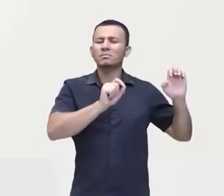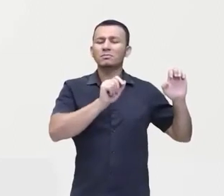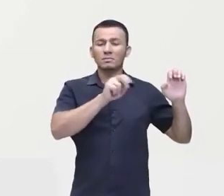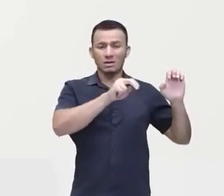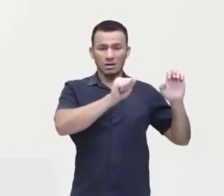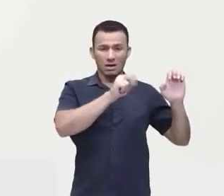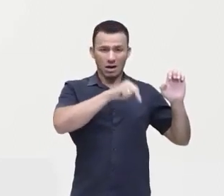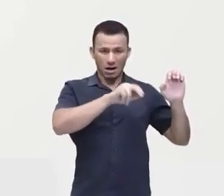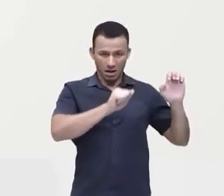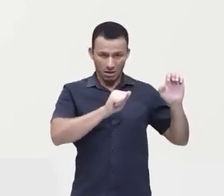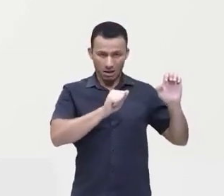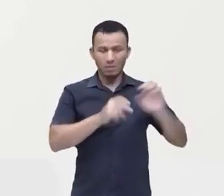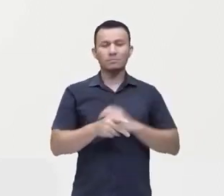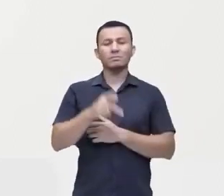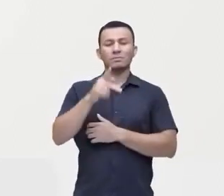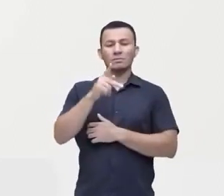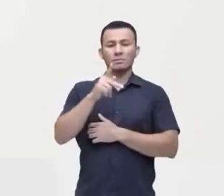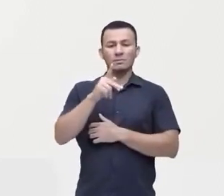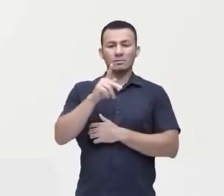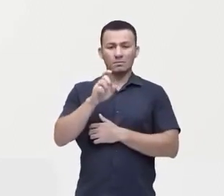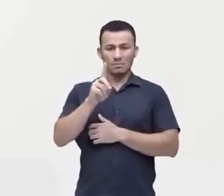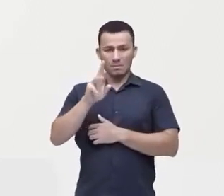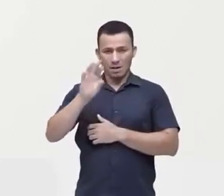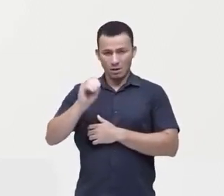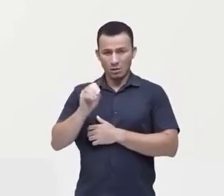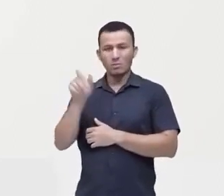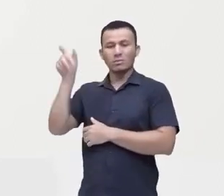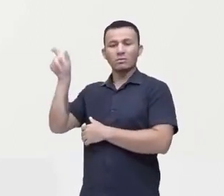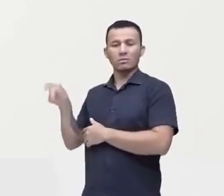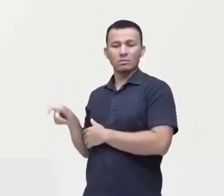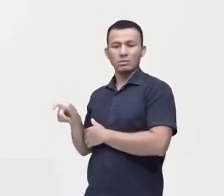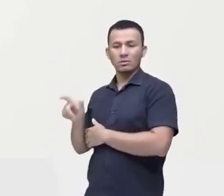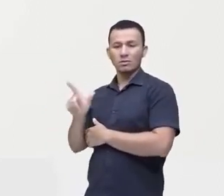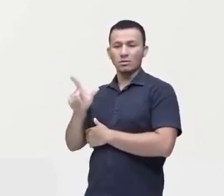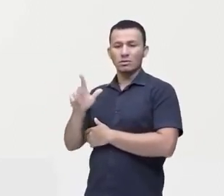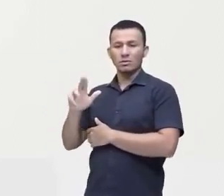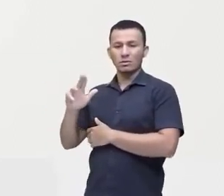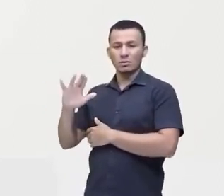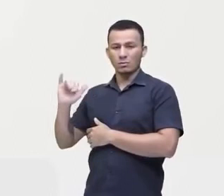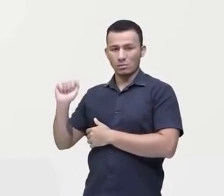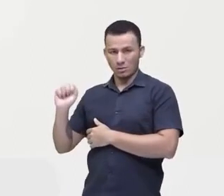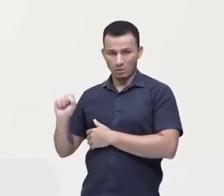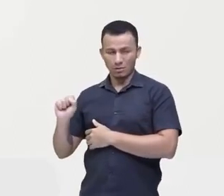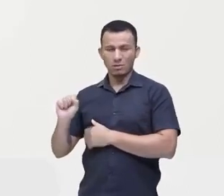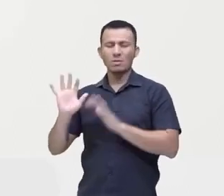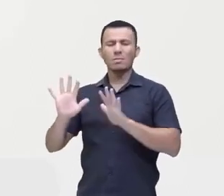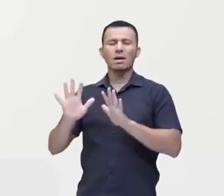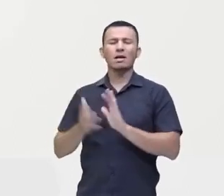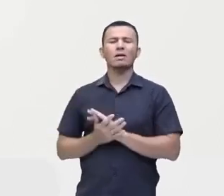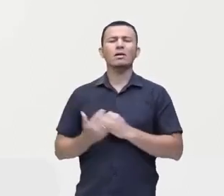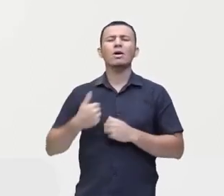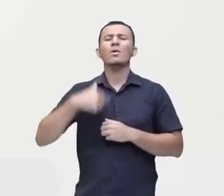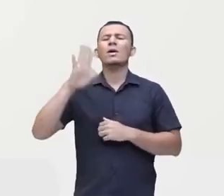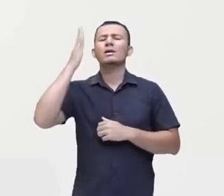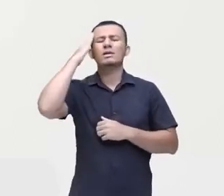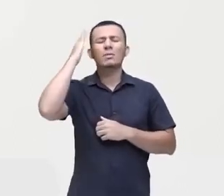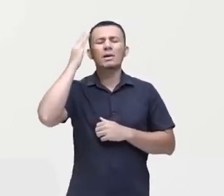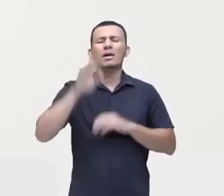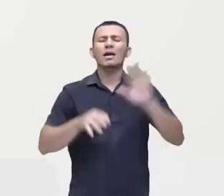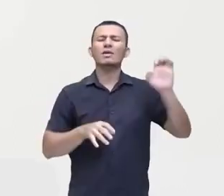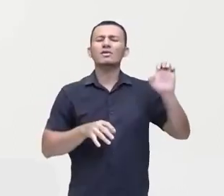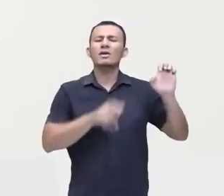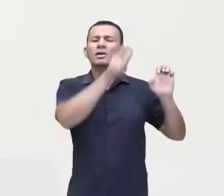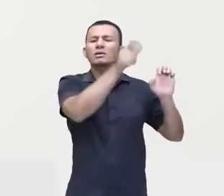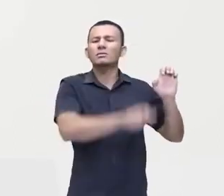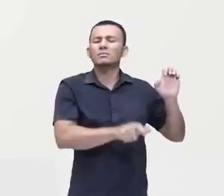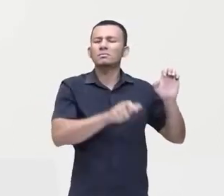o Pedro e o Lucas. O Pedro quer saber quem é que está à esquerda